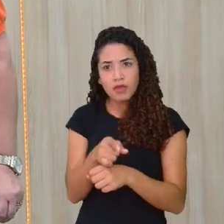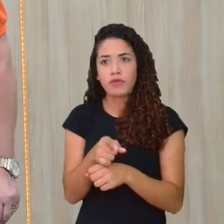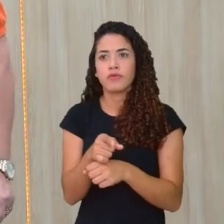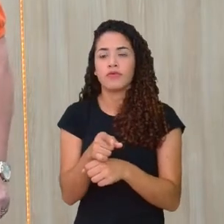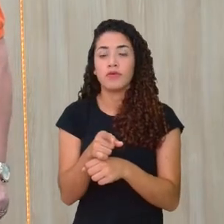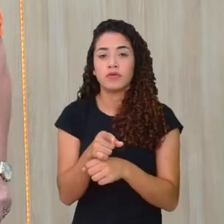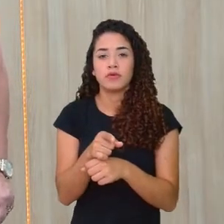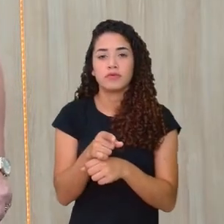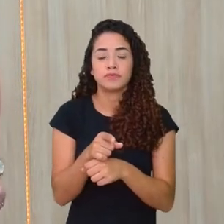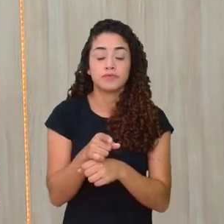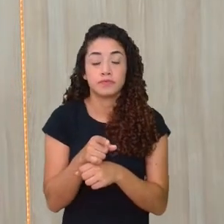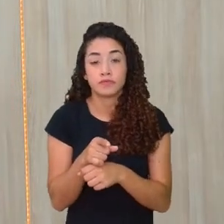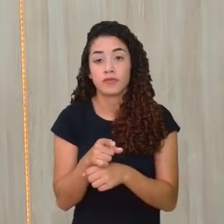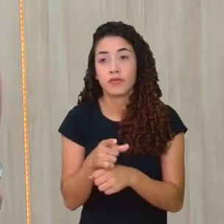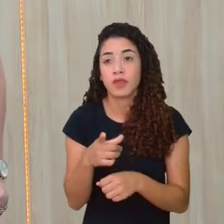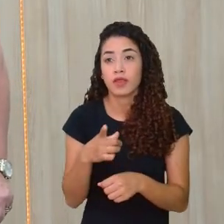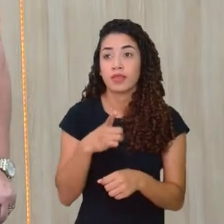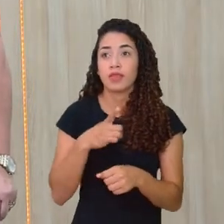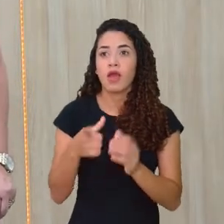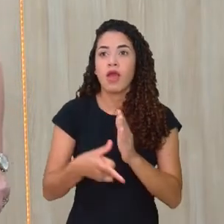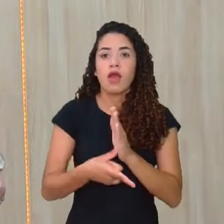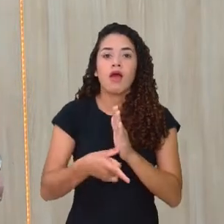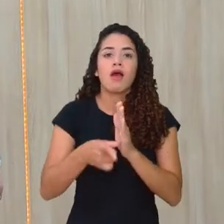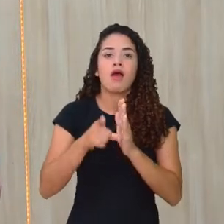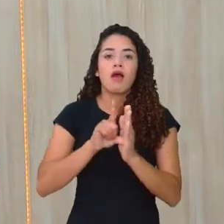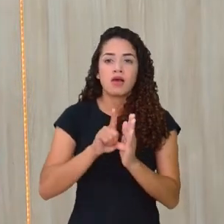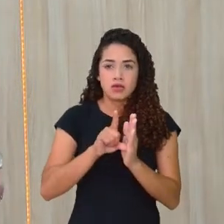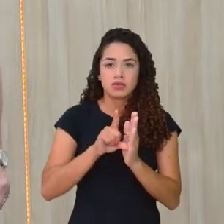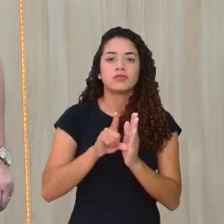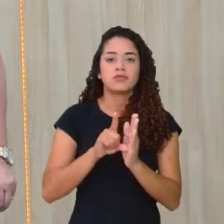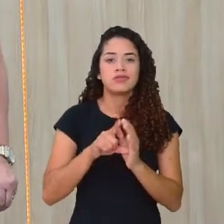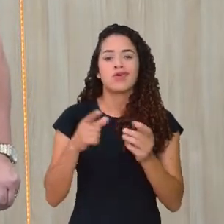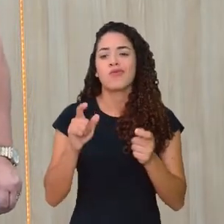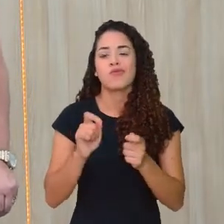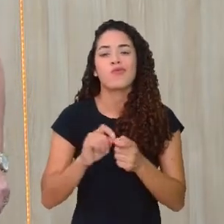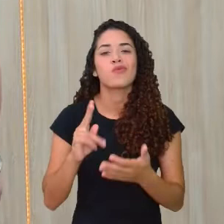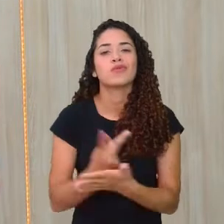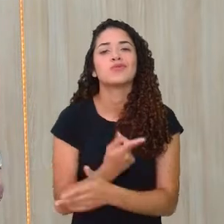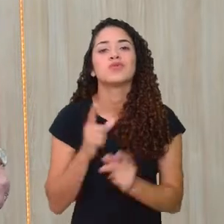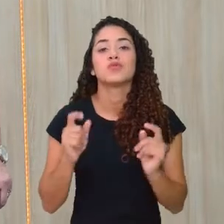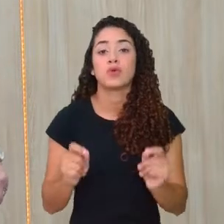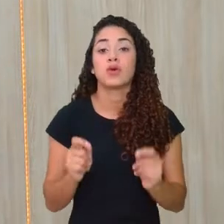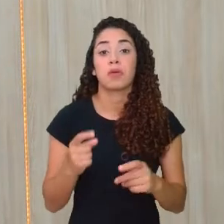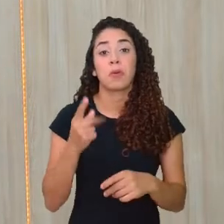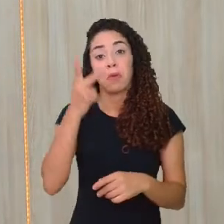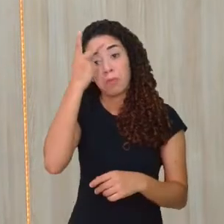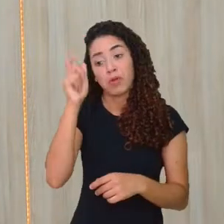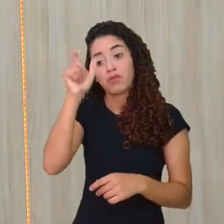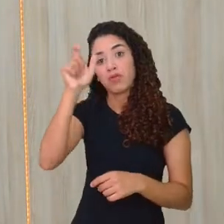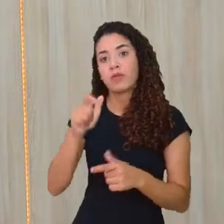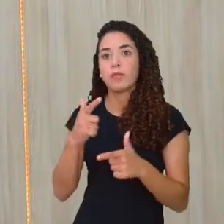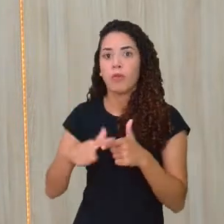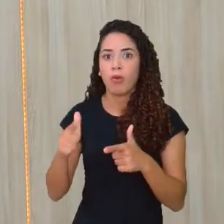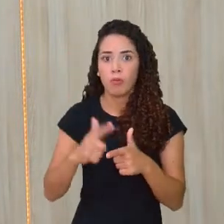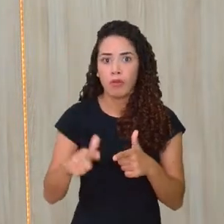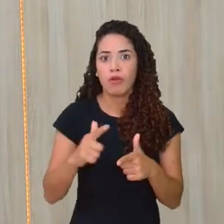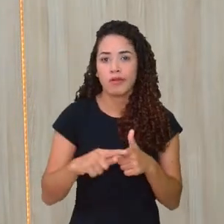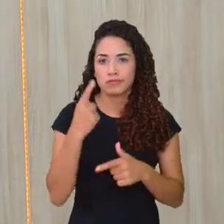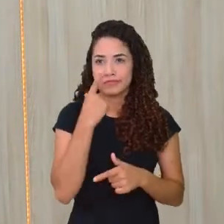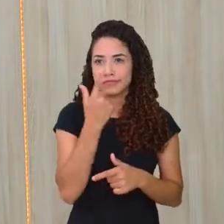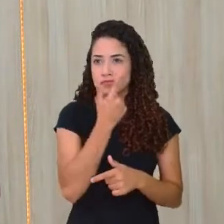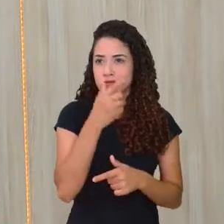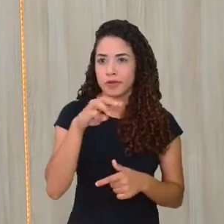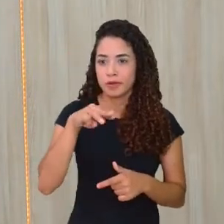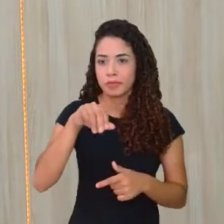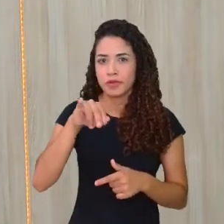mostrou anteriormente. Ela se formou antes. Então, o que é que está acontecendo? A pessoa míope, muitas vezes, a gente acha até que ela é mal